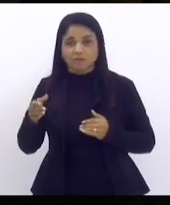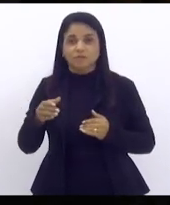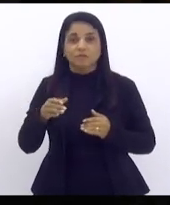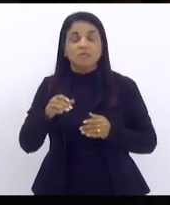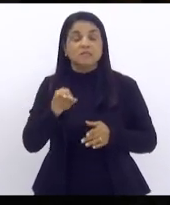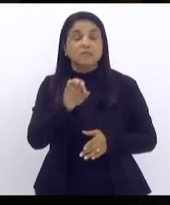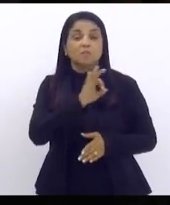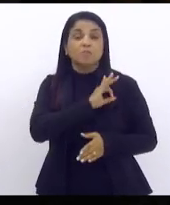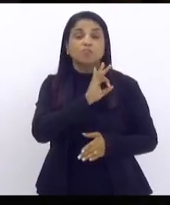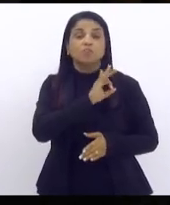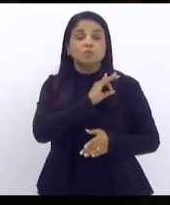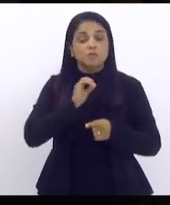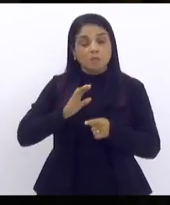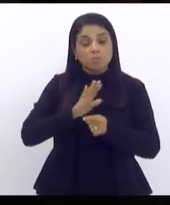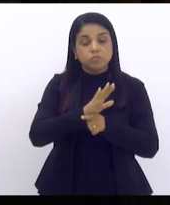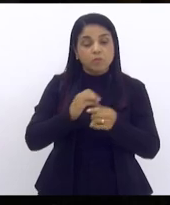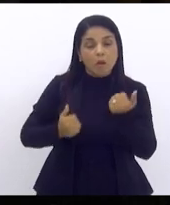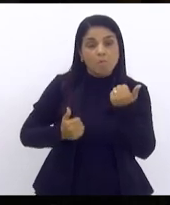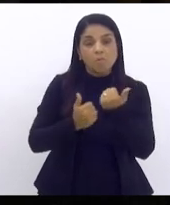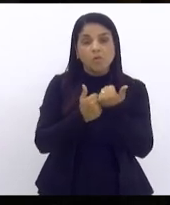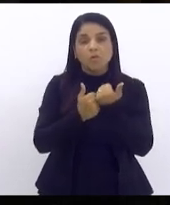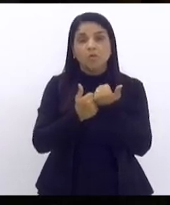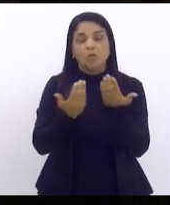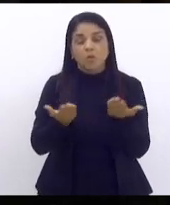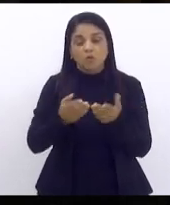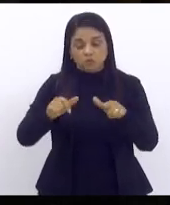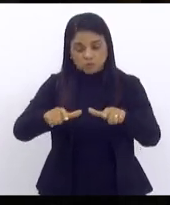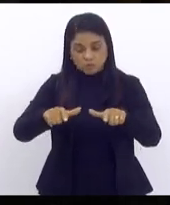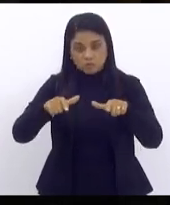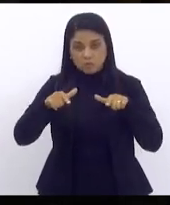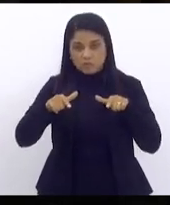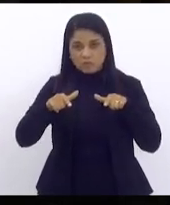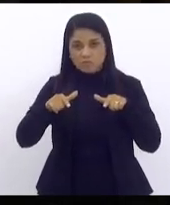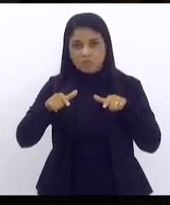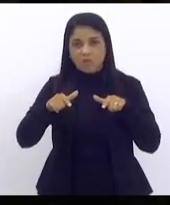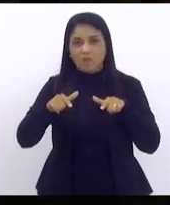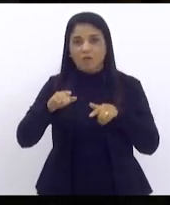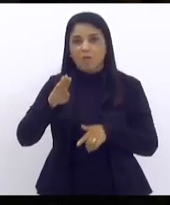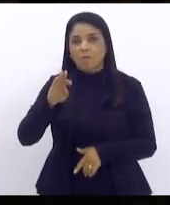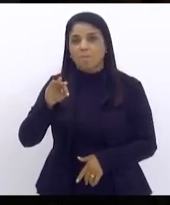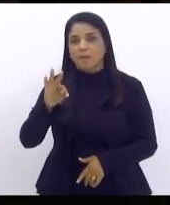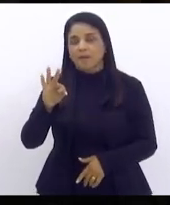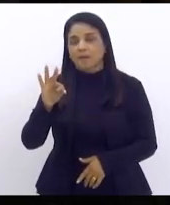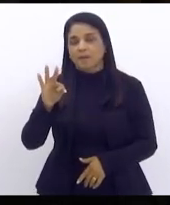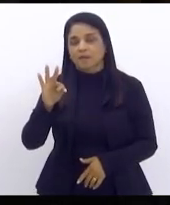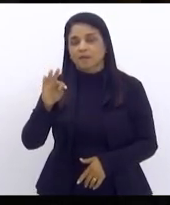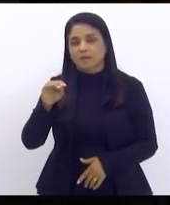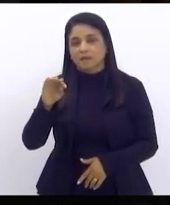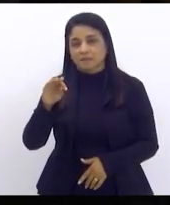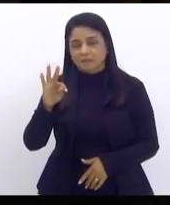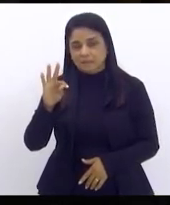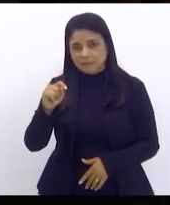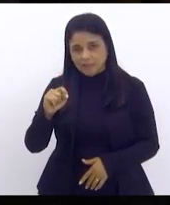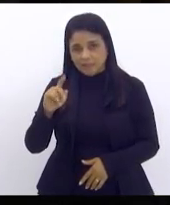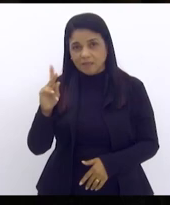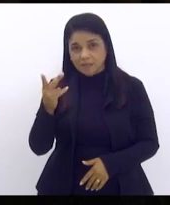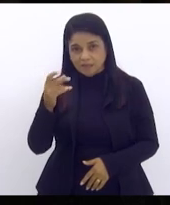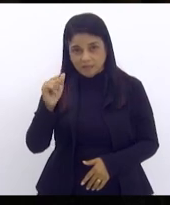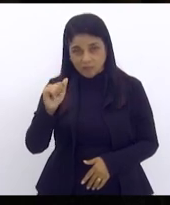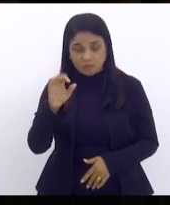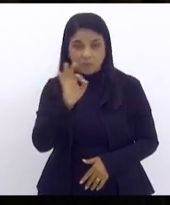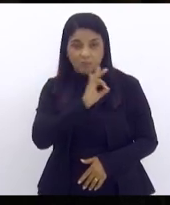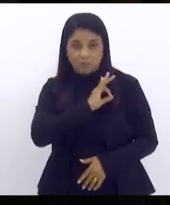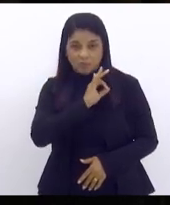polícias. Hoje, demos moção aqui a um batalhão da Polícia Militar do Estado do Rio de Janeiro, que